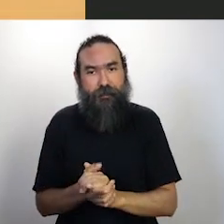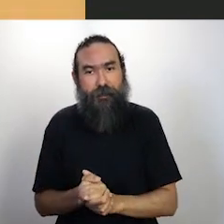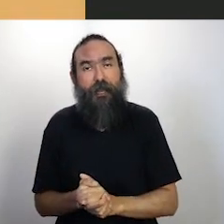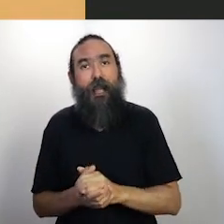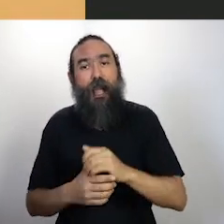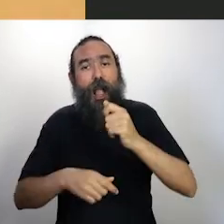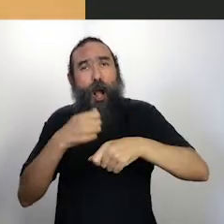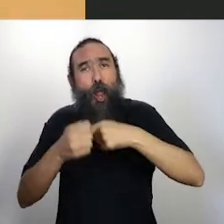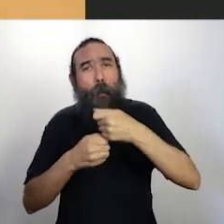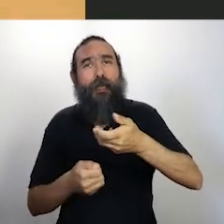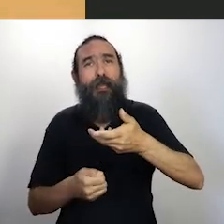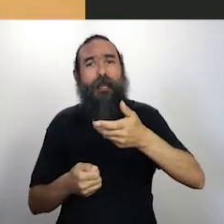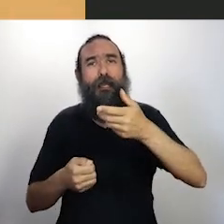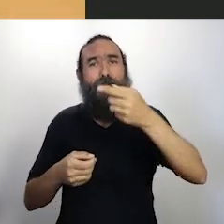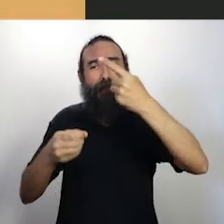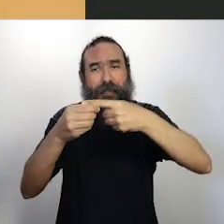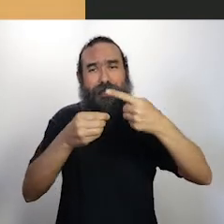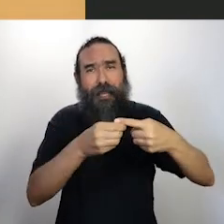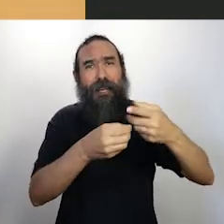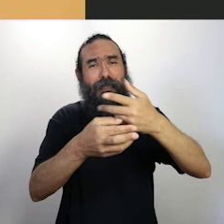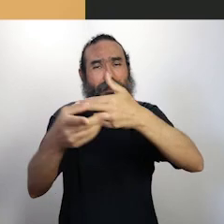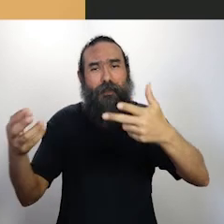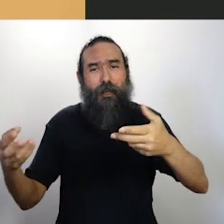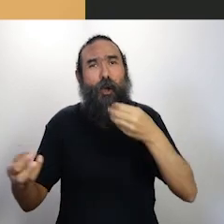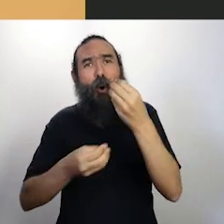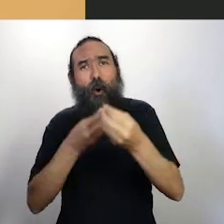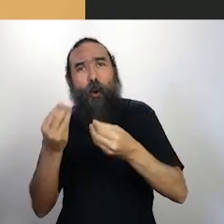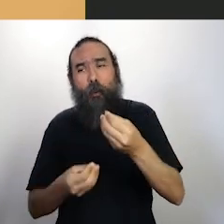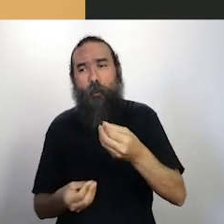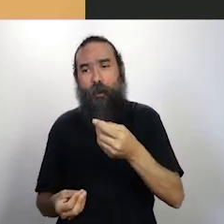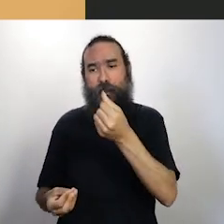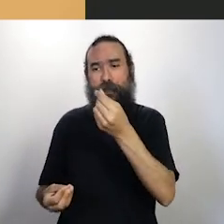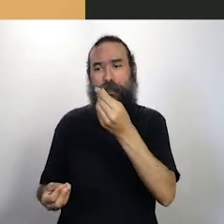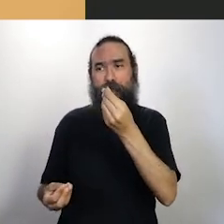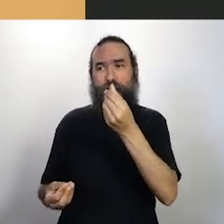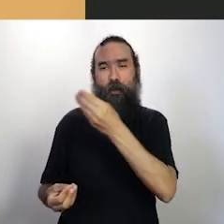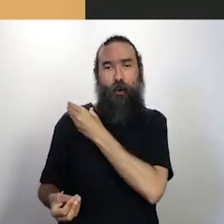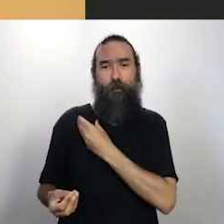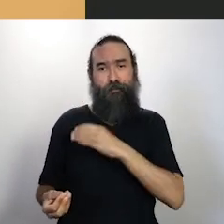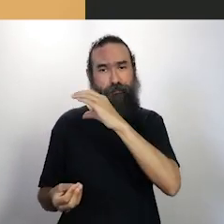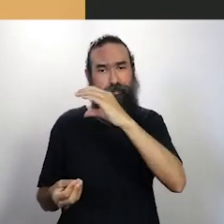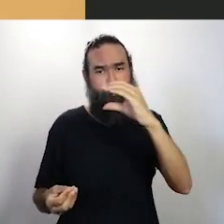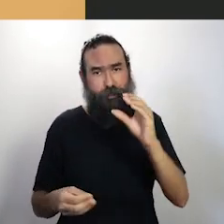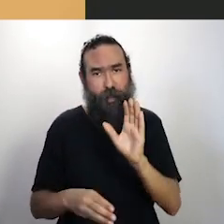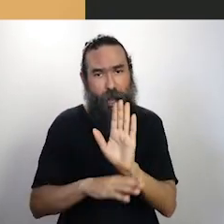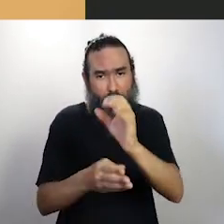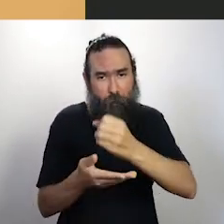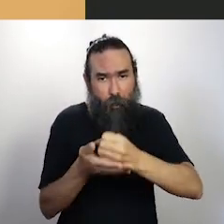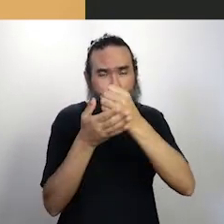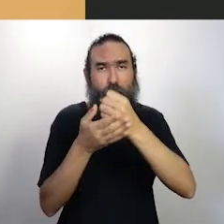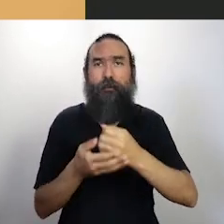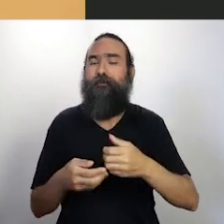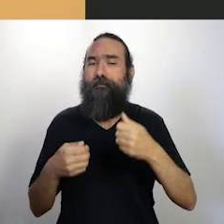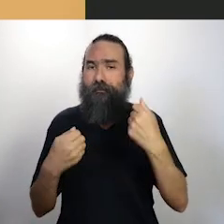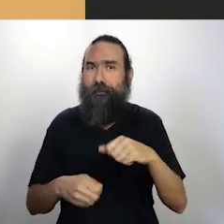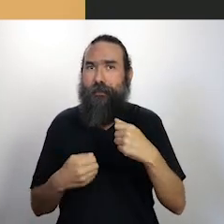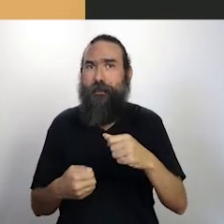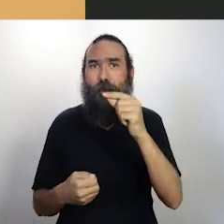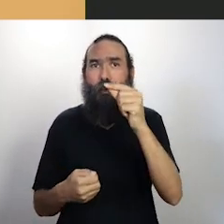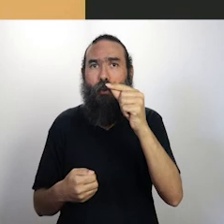município para tudo a aplicação desses recursos não pode ser encarado como uma coisa